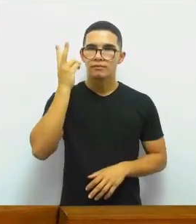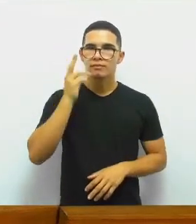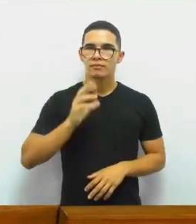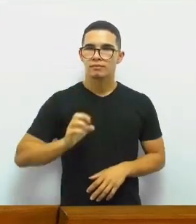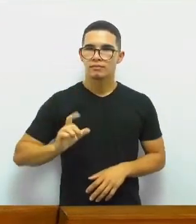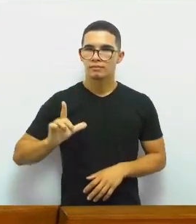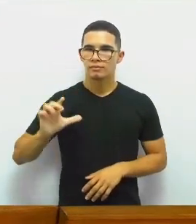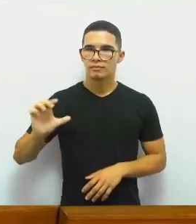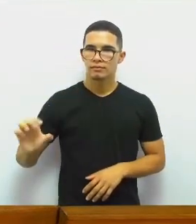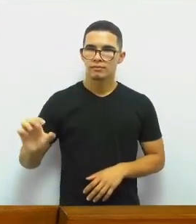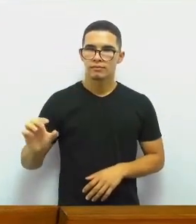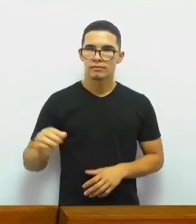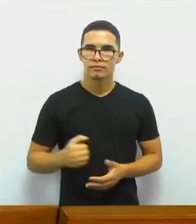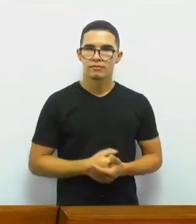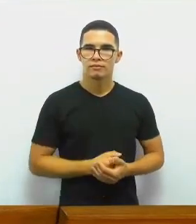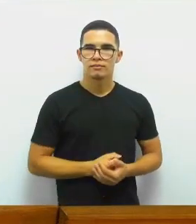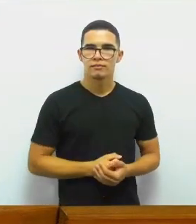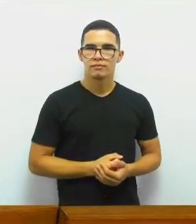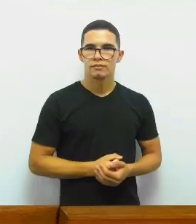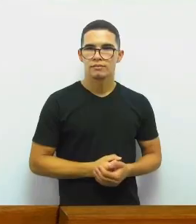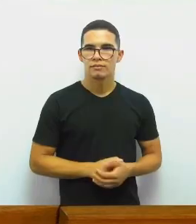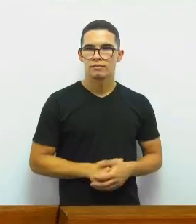Edinho Rodrigues.